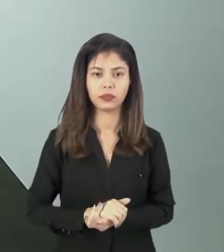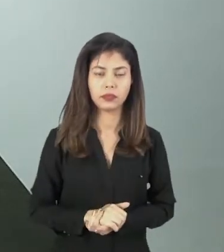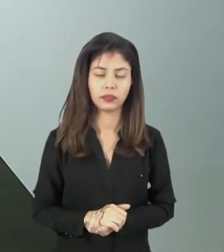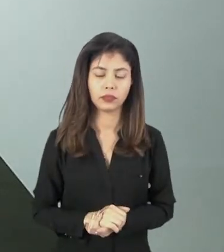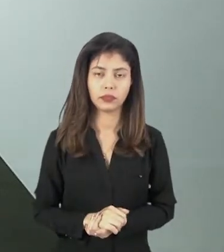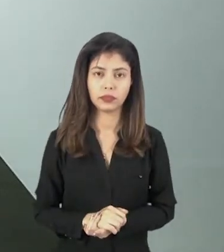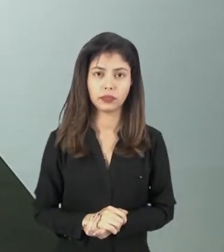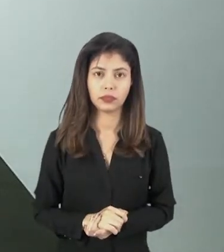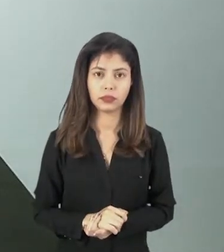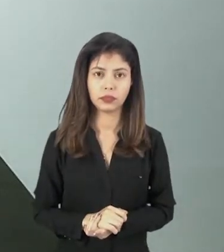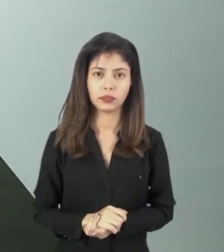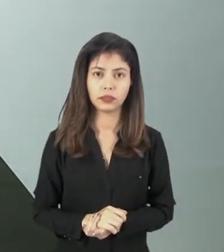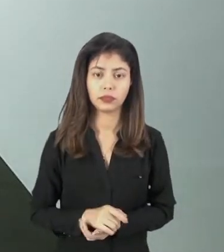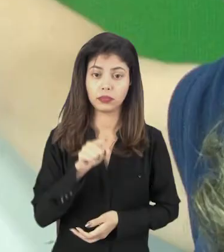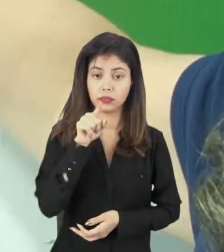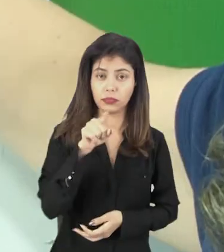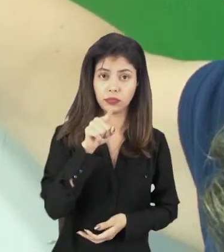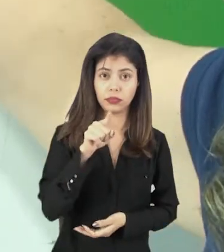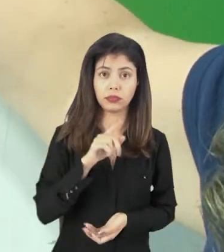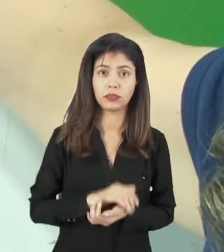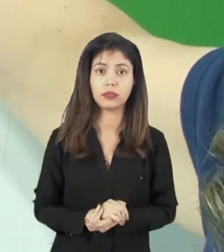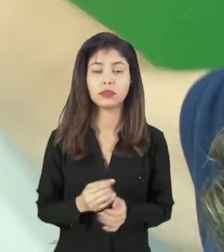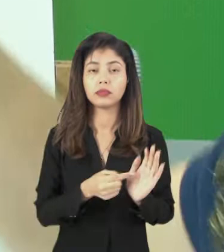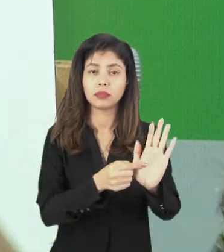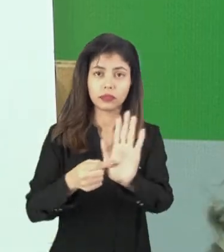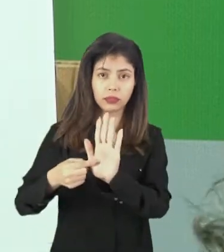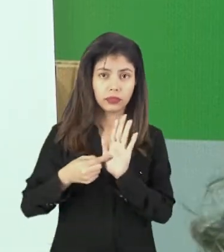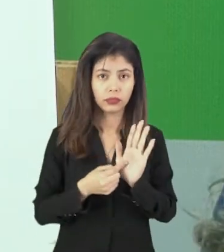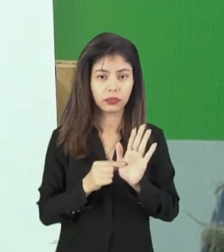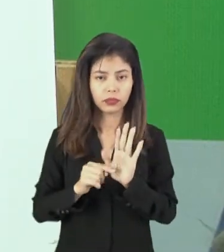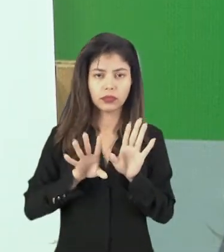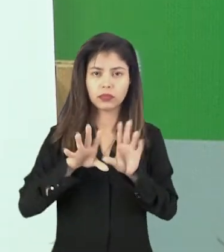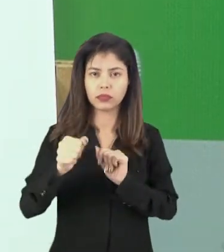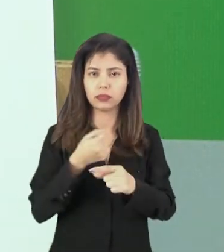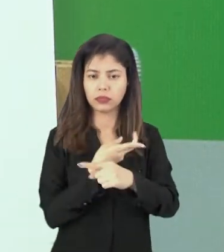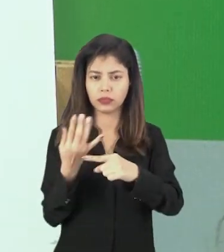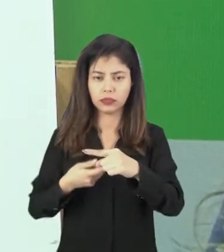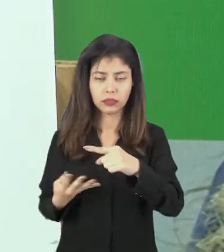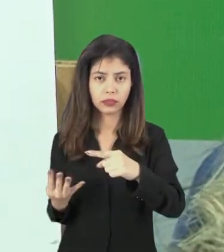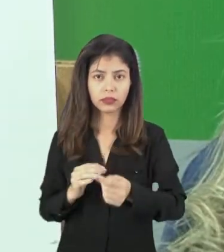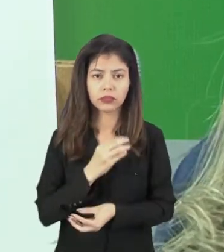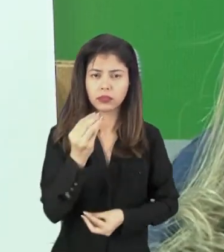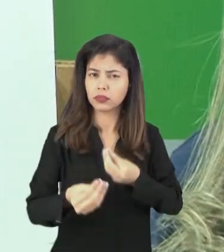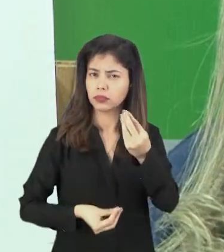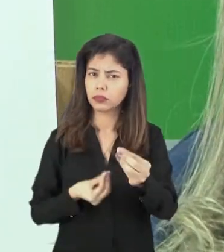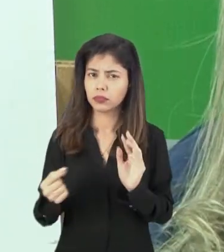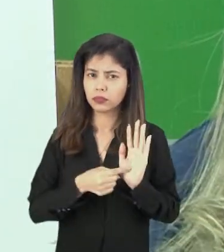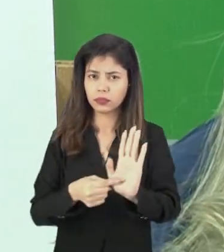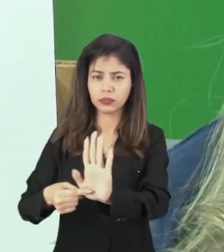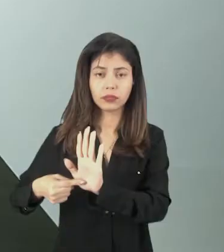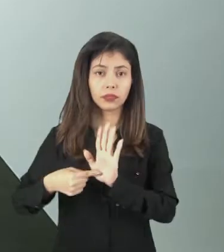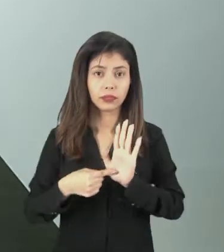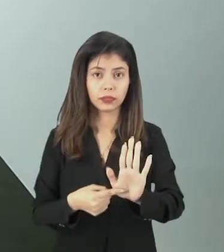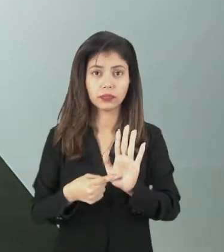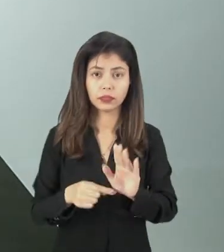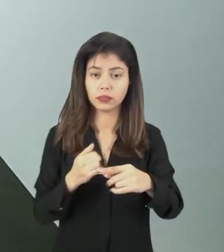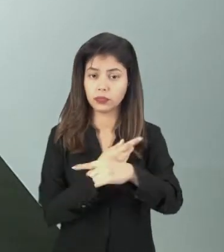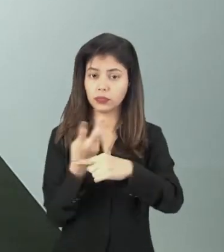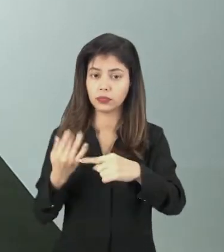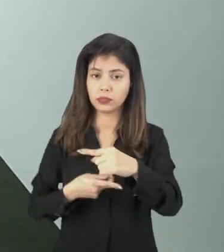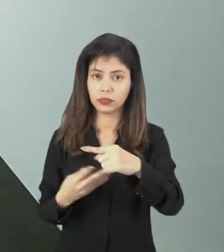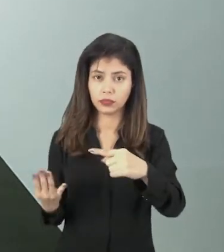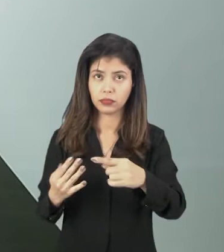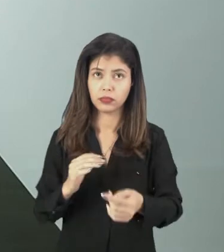certinho Essa é a forma que eu vou em forma de fração e como vou representar na